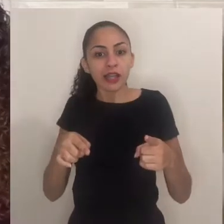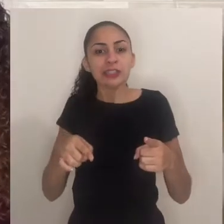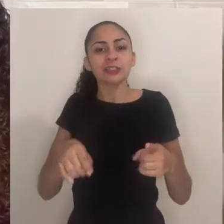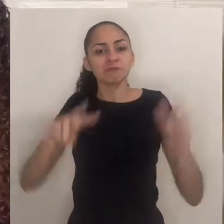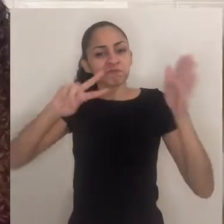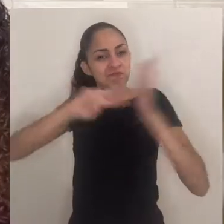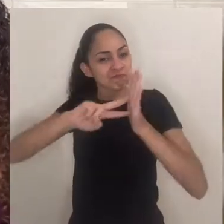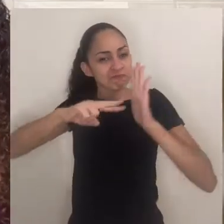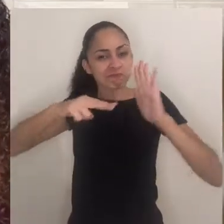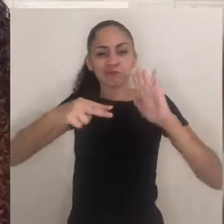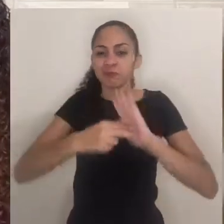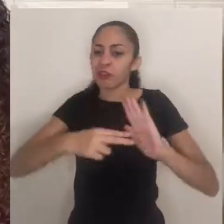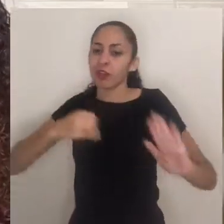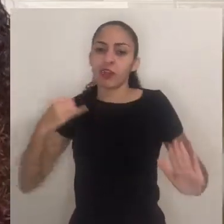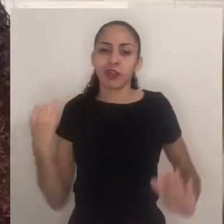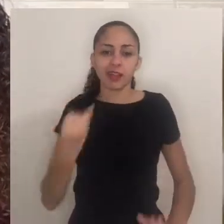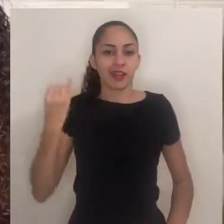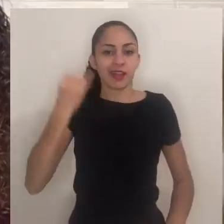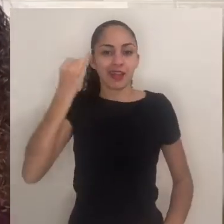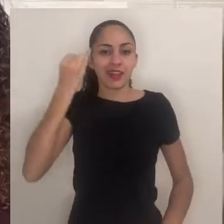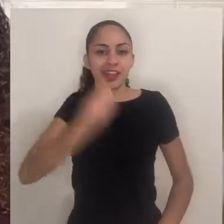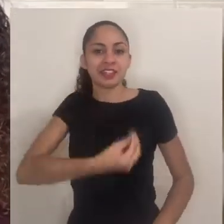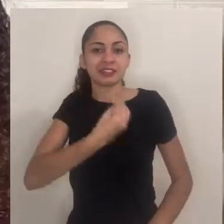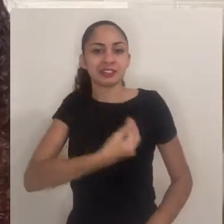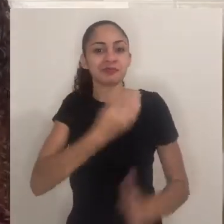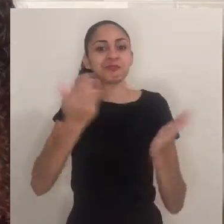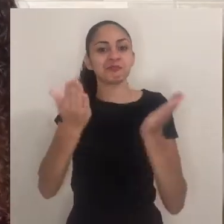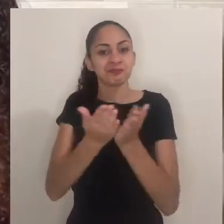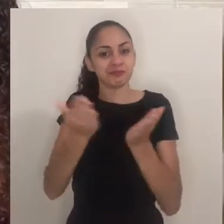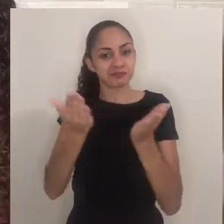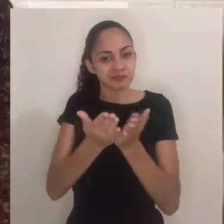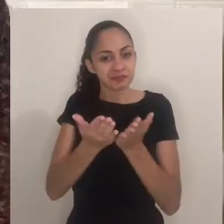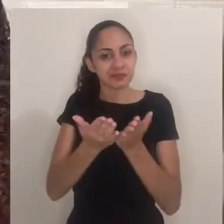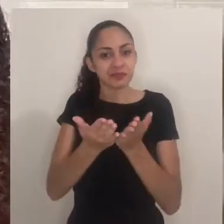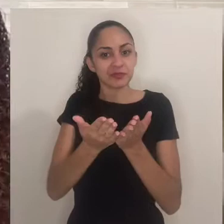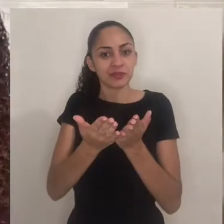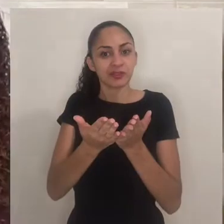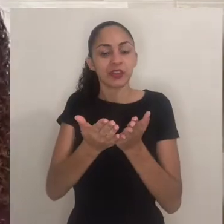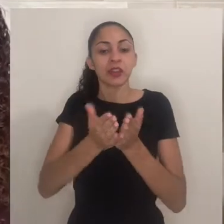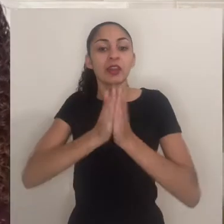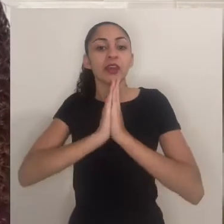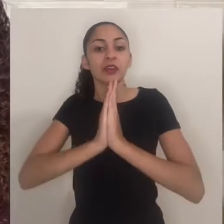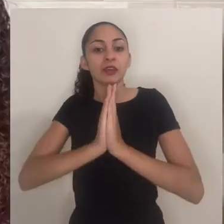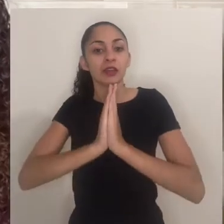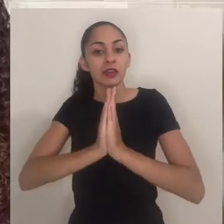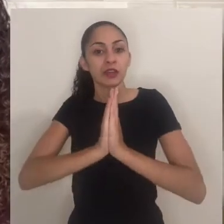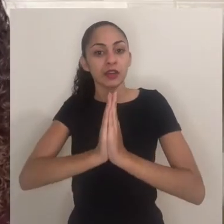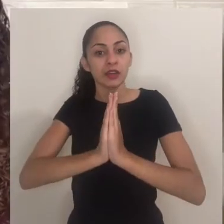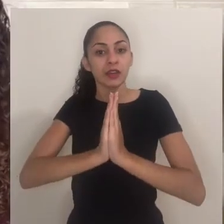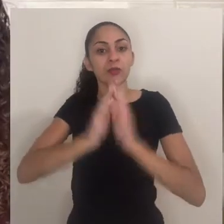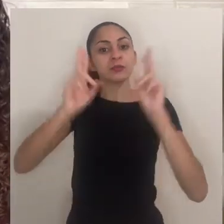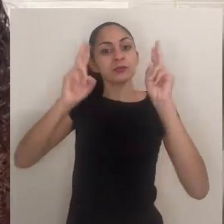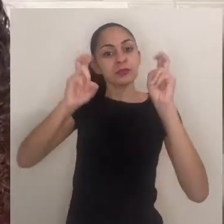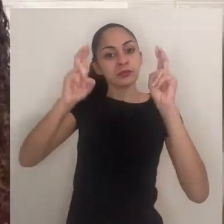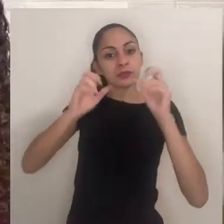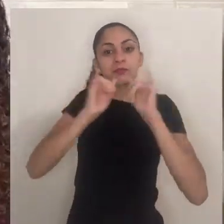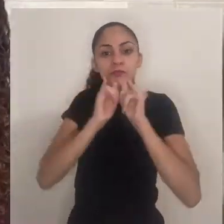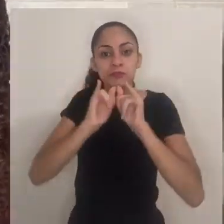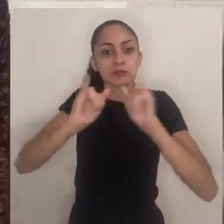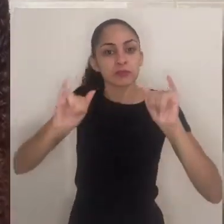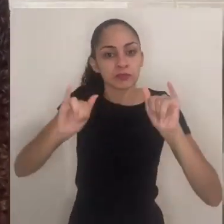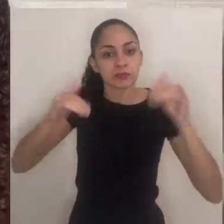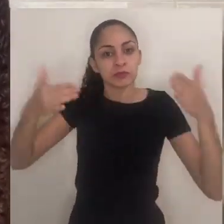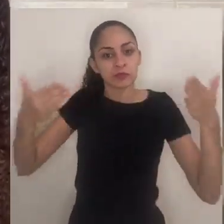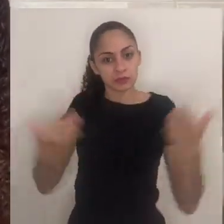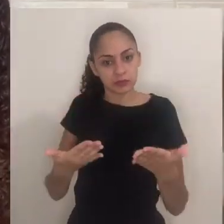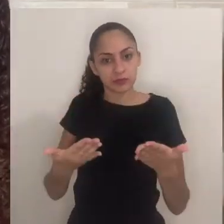extremamente significativa para nós que somos cristãos. E é sobre a oração que nós iremos falar hoje. Bom,